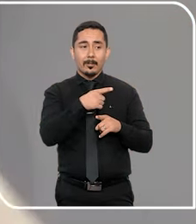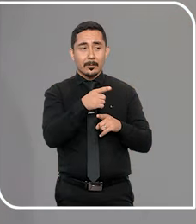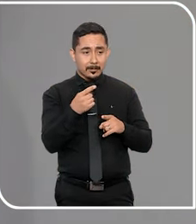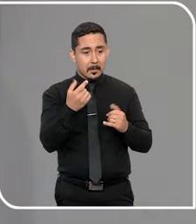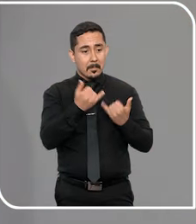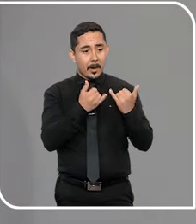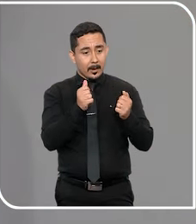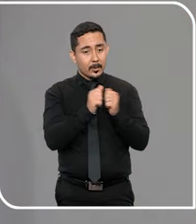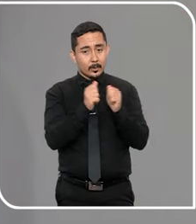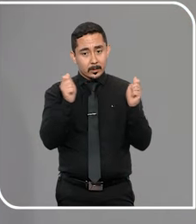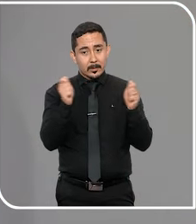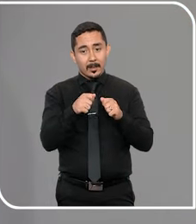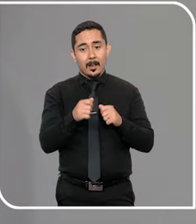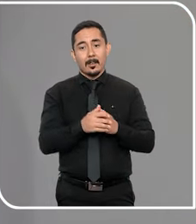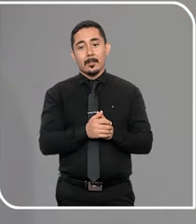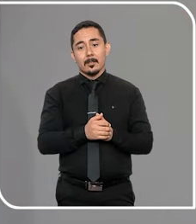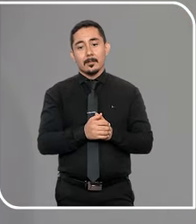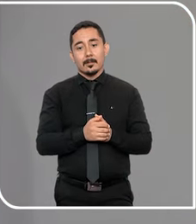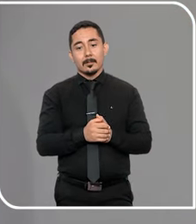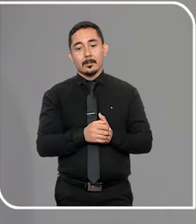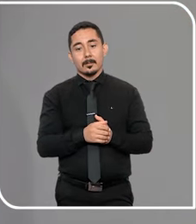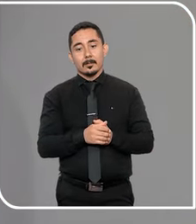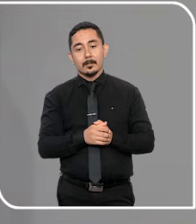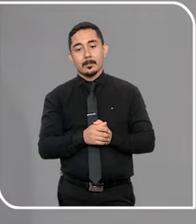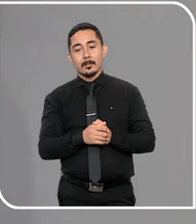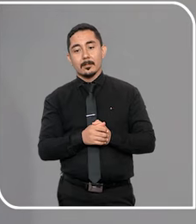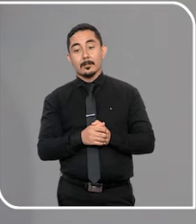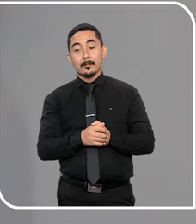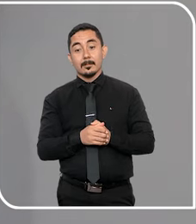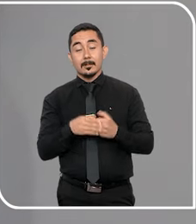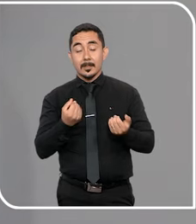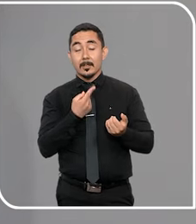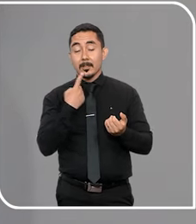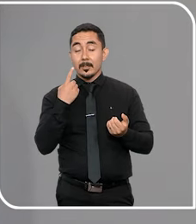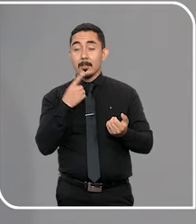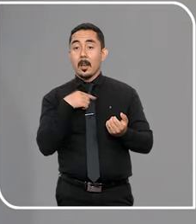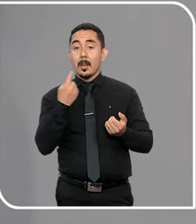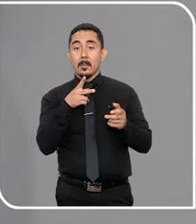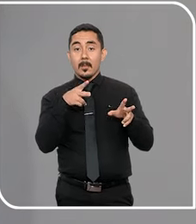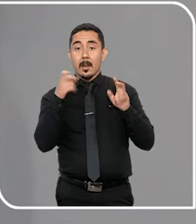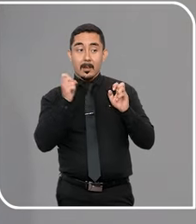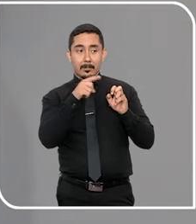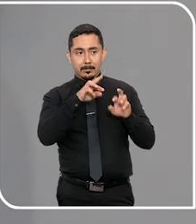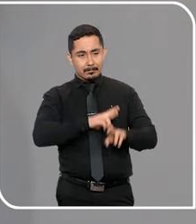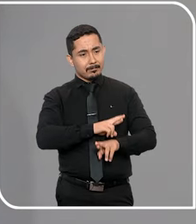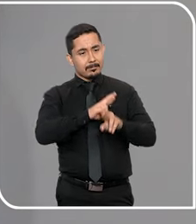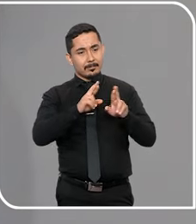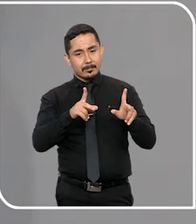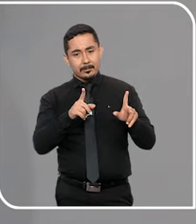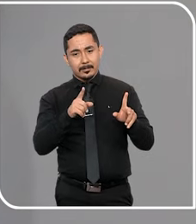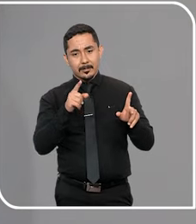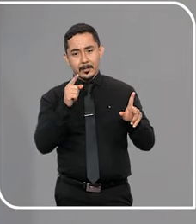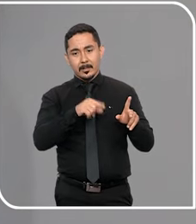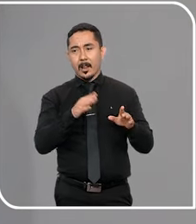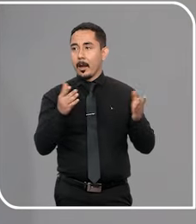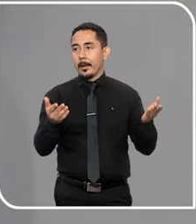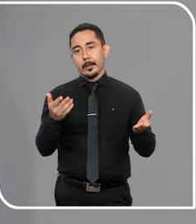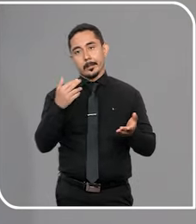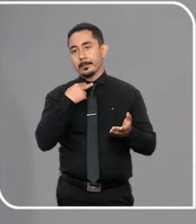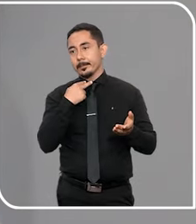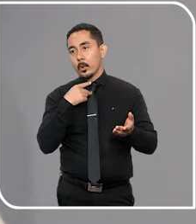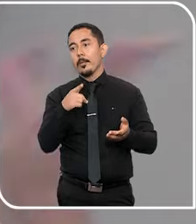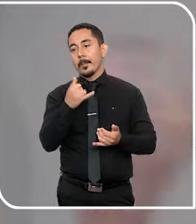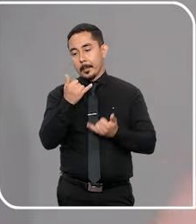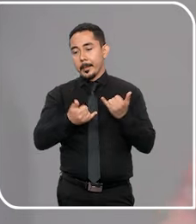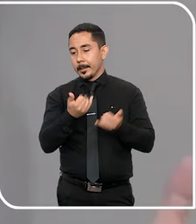cabeça pro João poder brincar sem descobrirem que é o João então a gente vê a diferença né em vez de